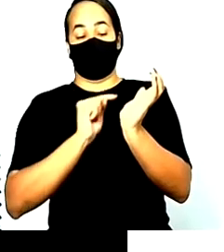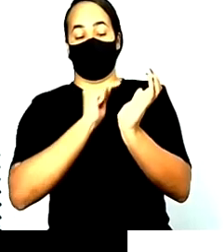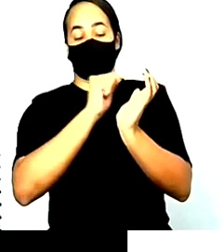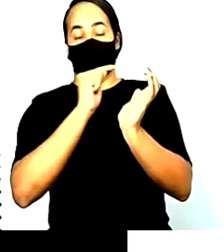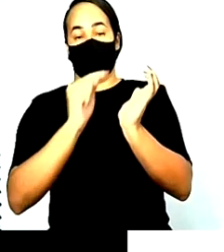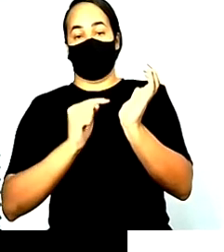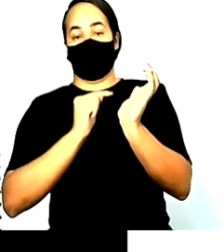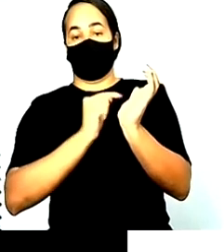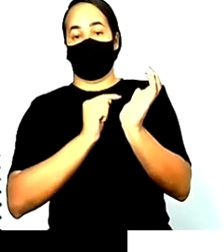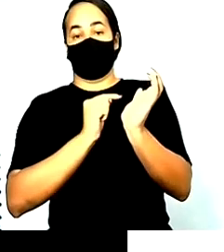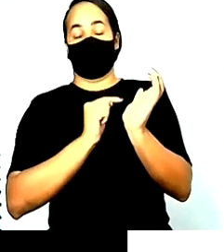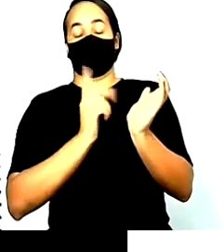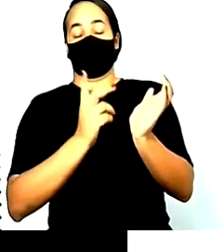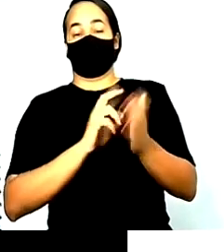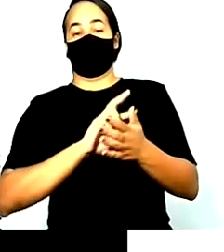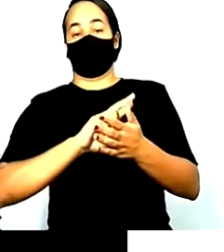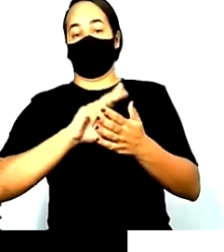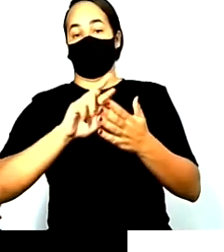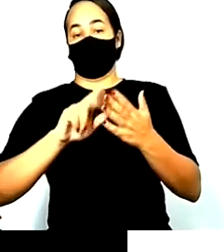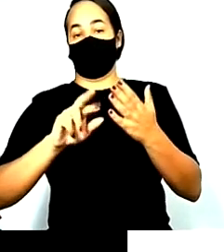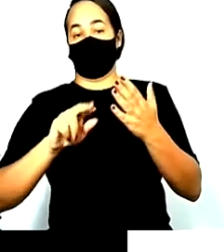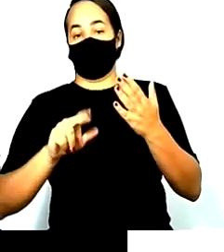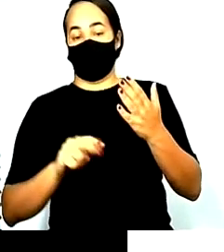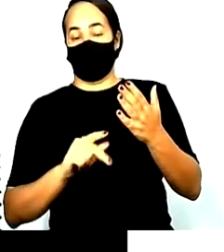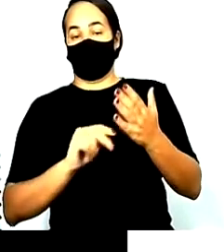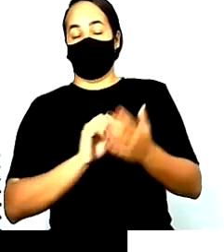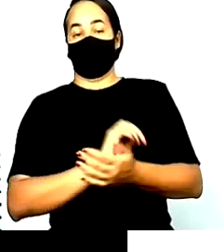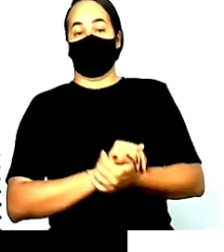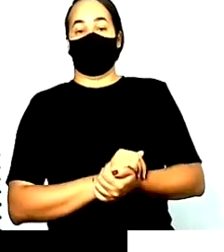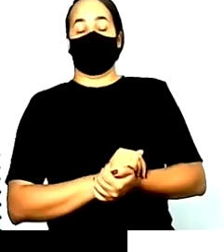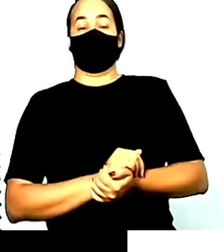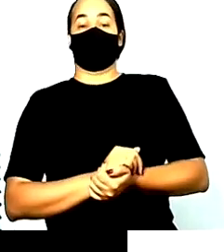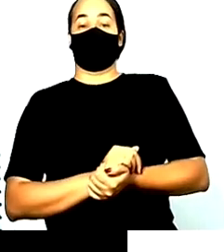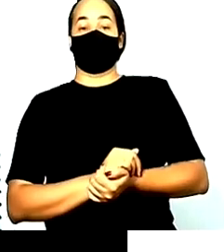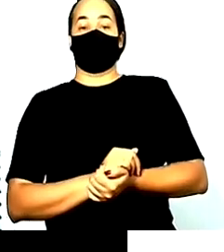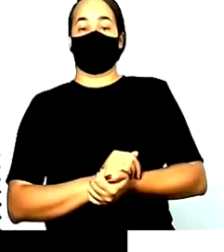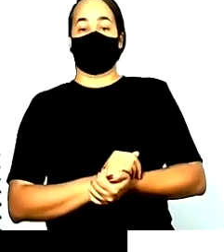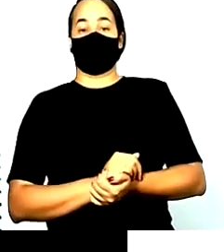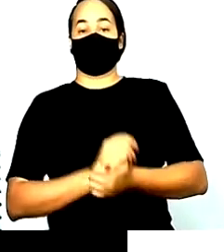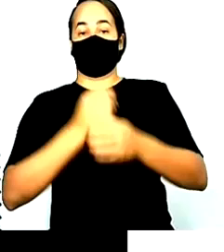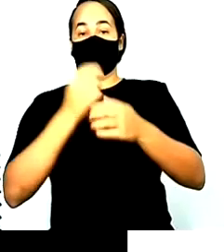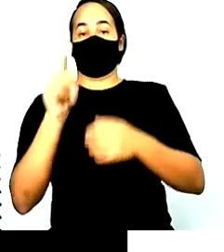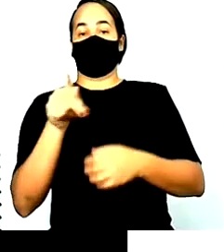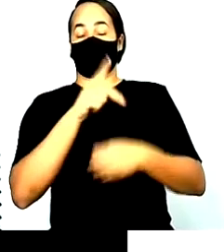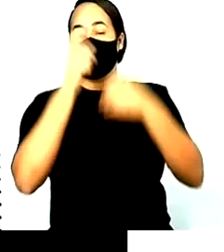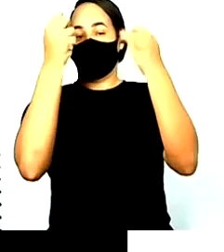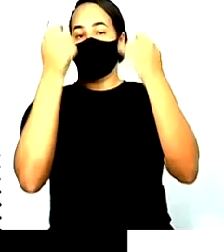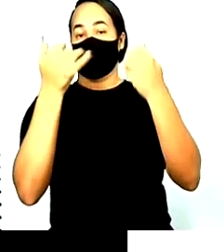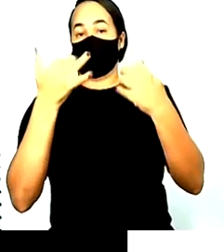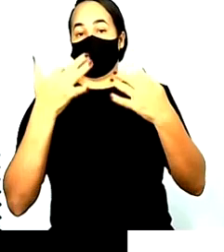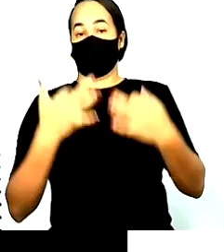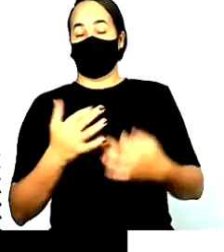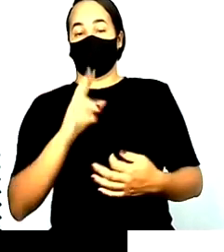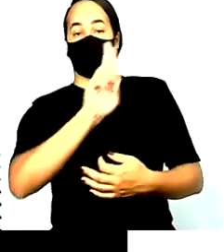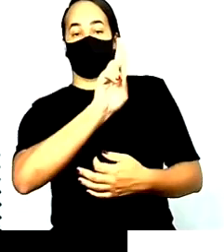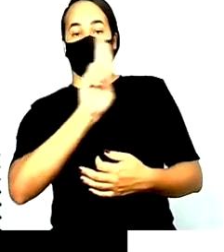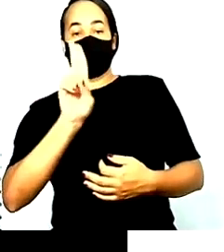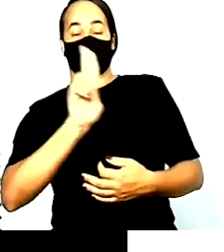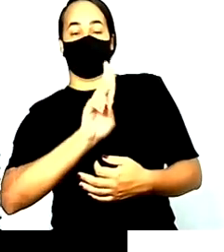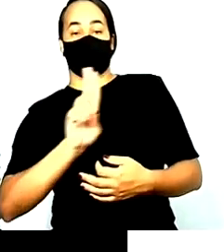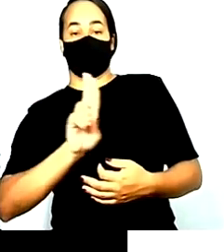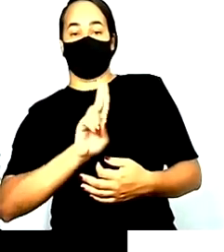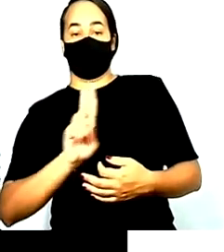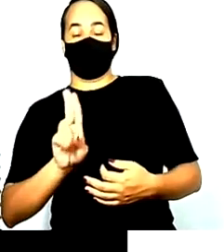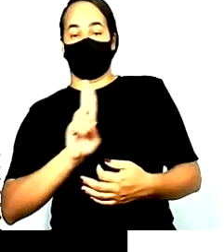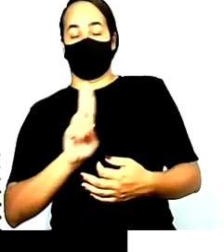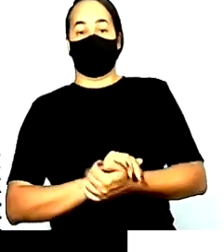a uretra, a próstata, o canal deferente, o epidídimo, os testículos e o pênis, que é